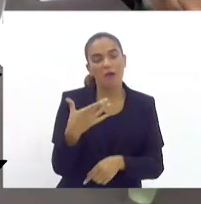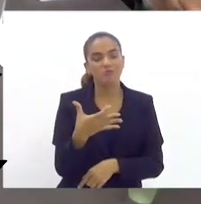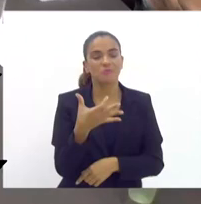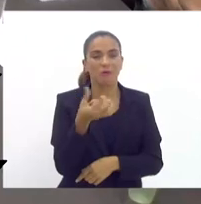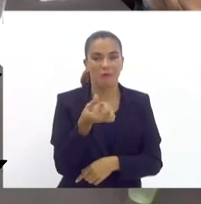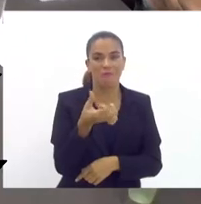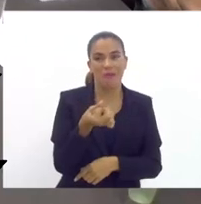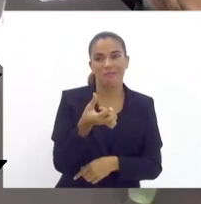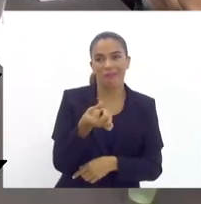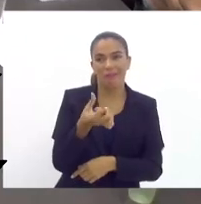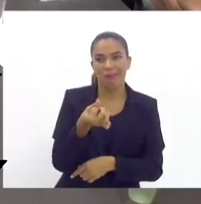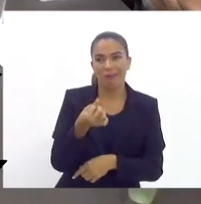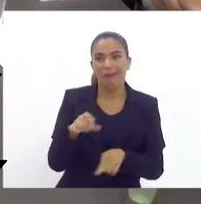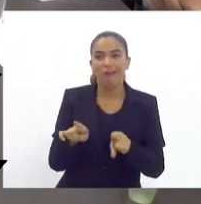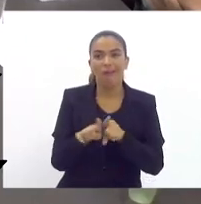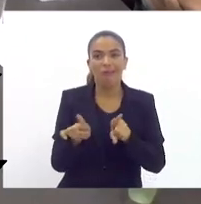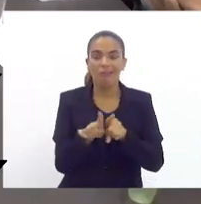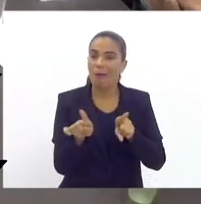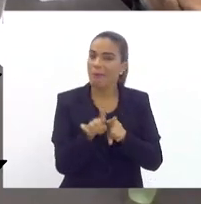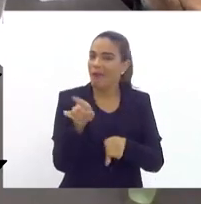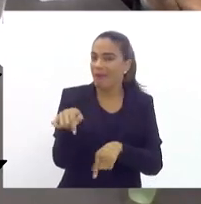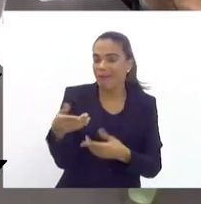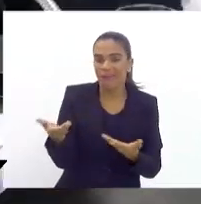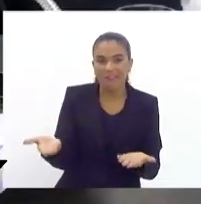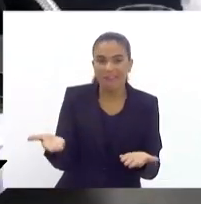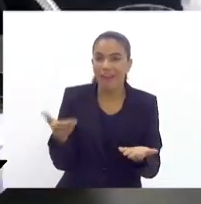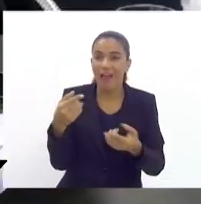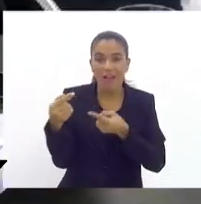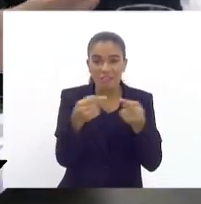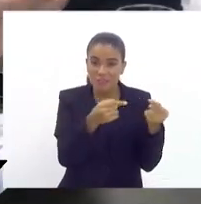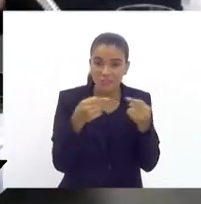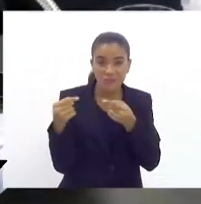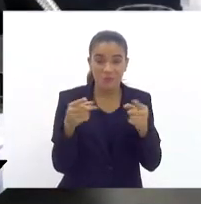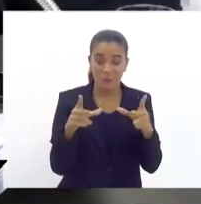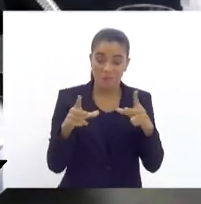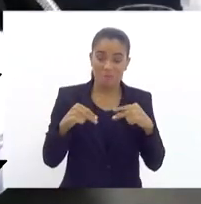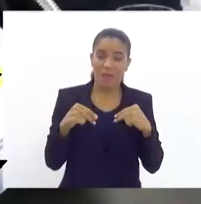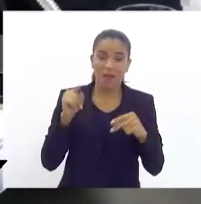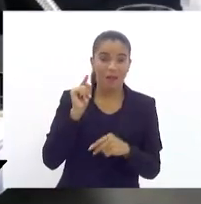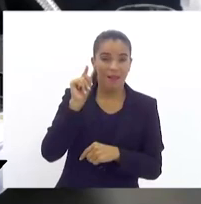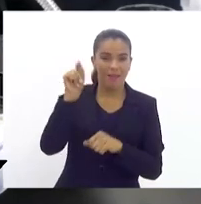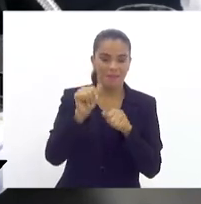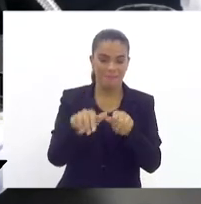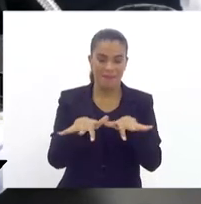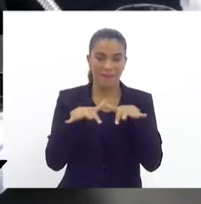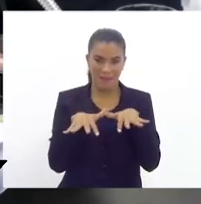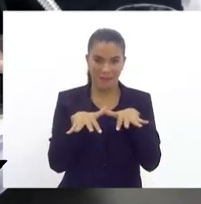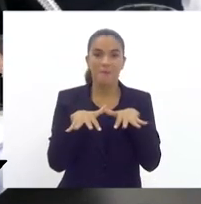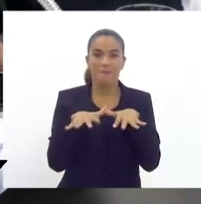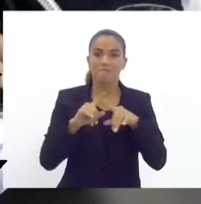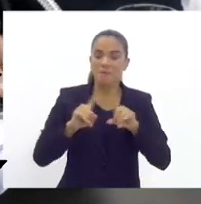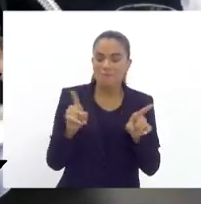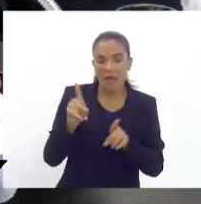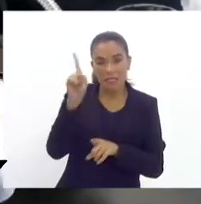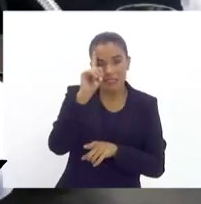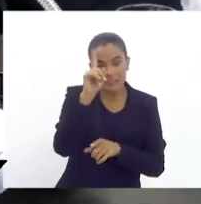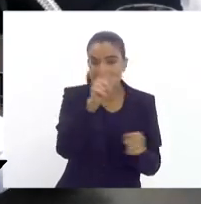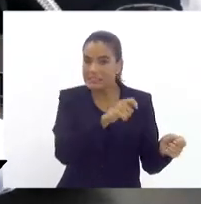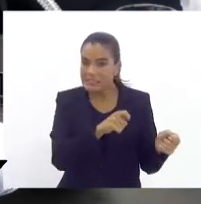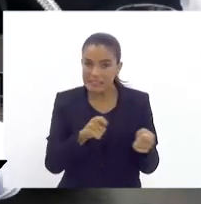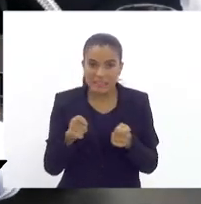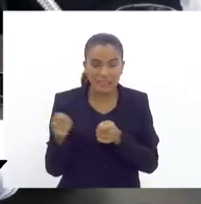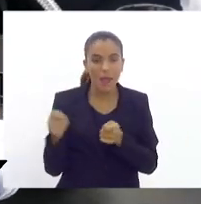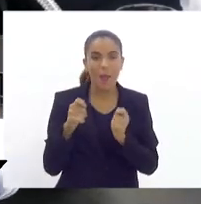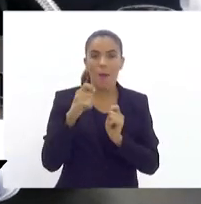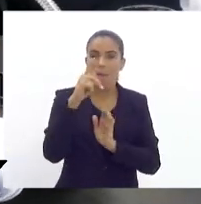covardia e uma afronta aos trabalhos da CCJ. A discussão de mérito se faz no plenário. Mas a gente tem vindo rotineiramente